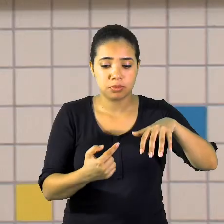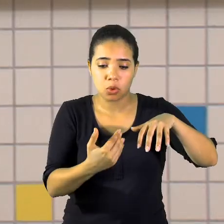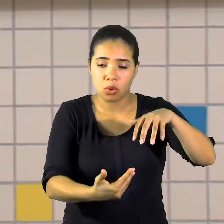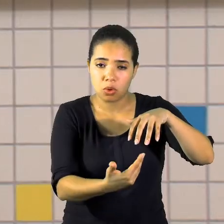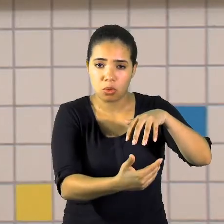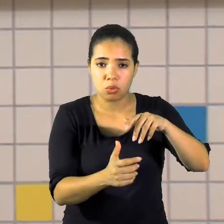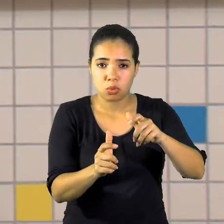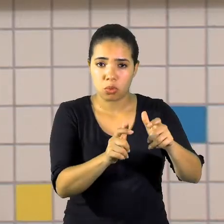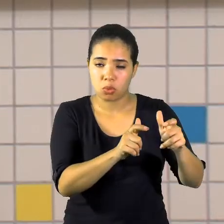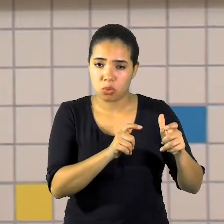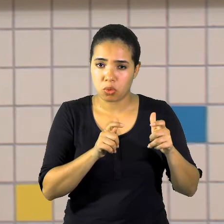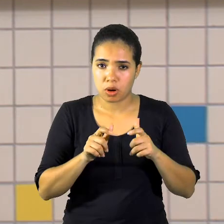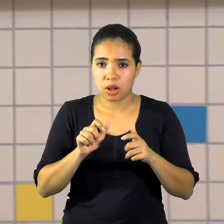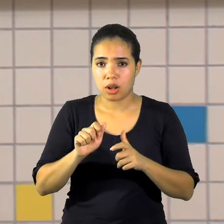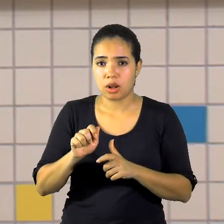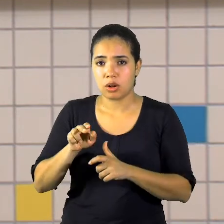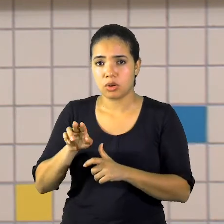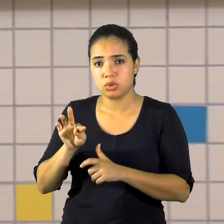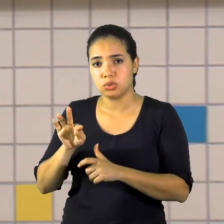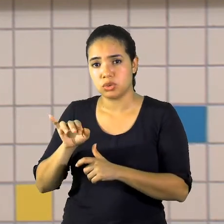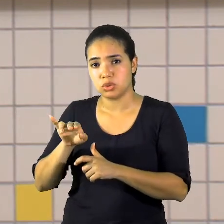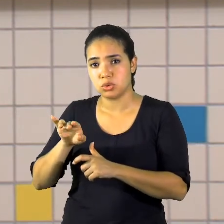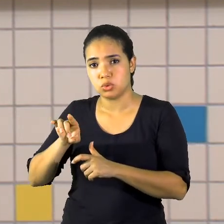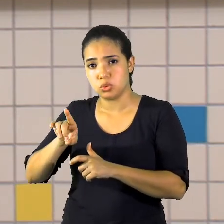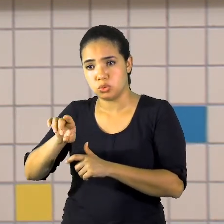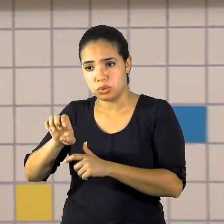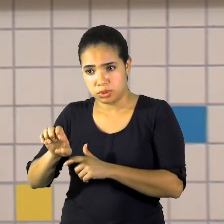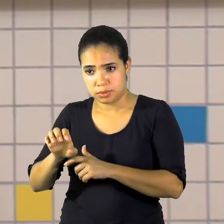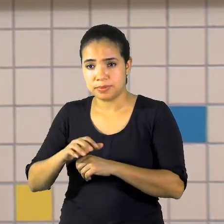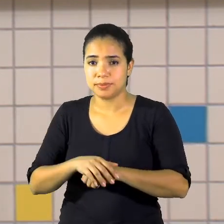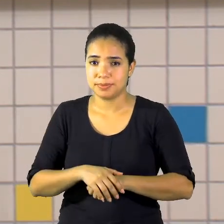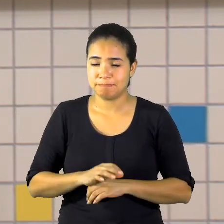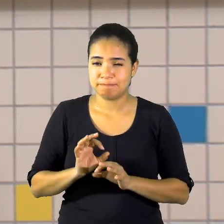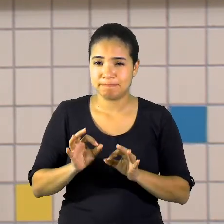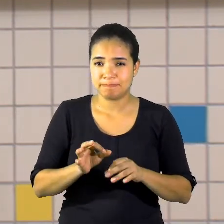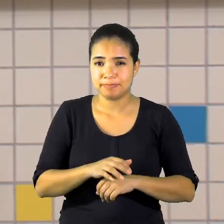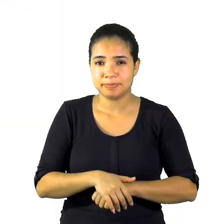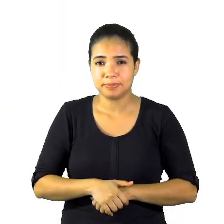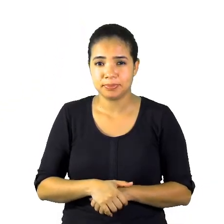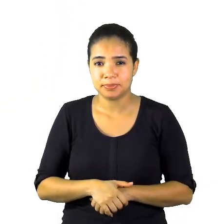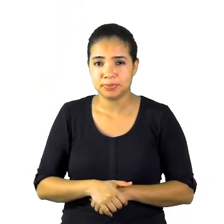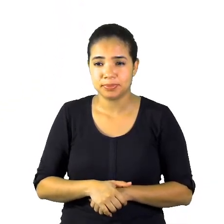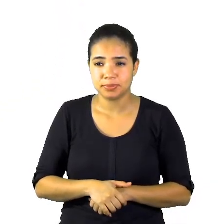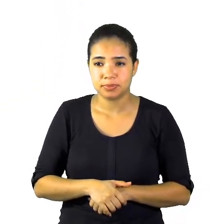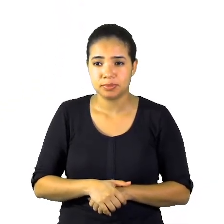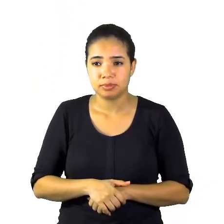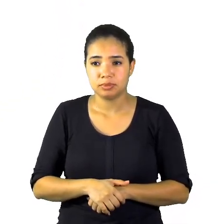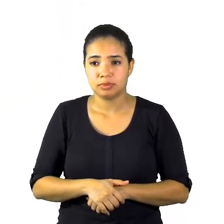determinado local, a altimetria de um determinado local. E a